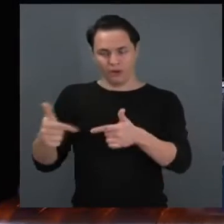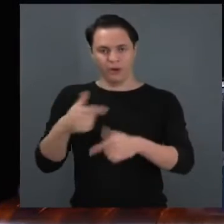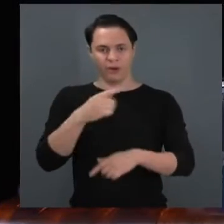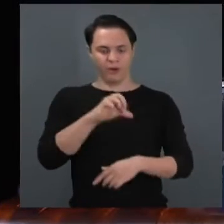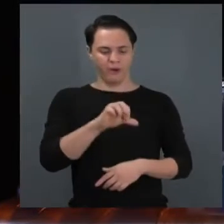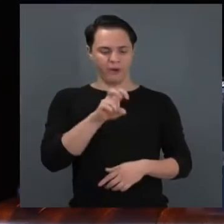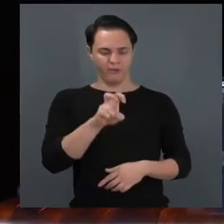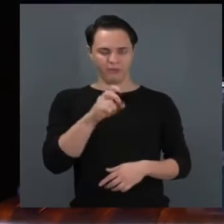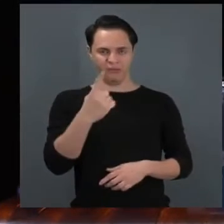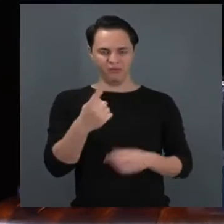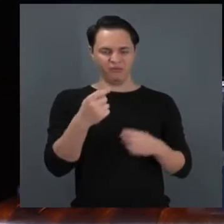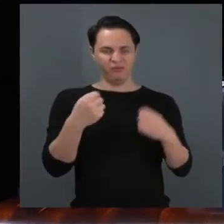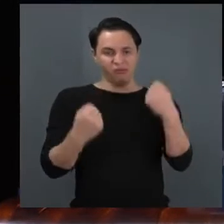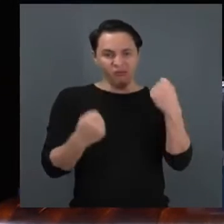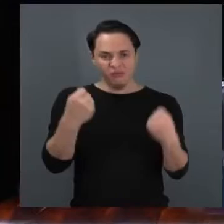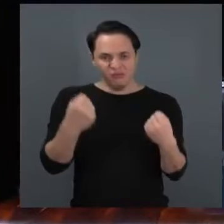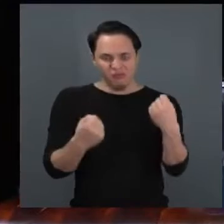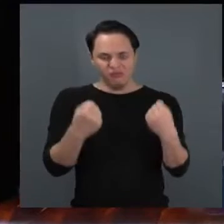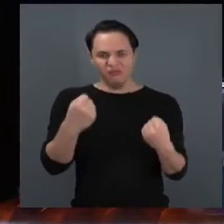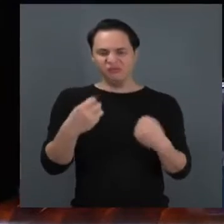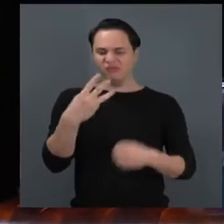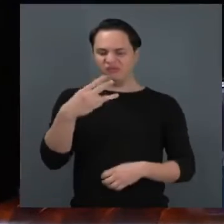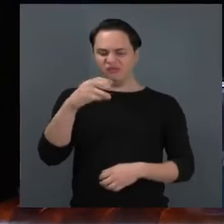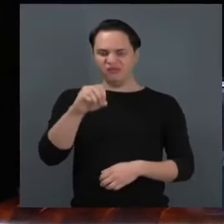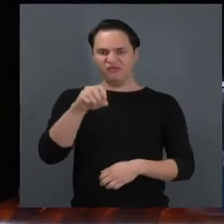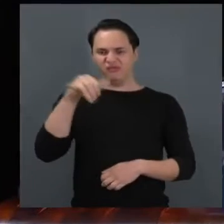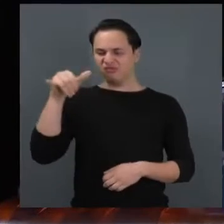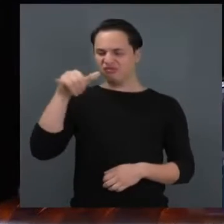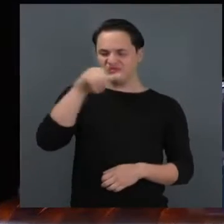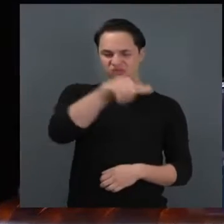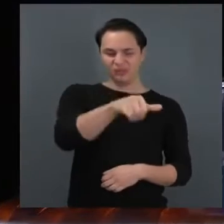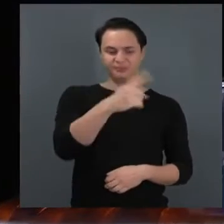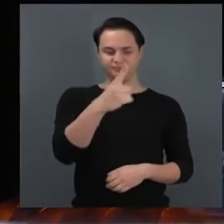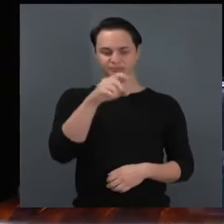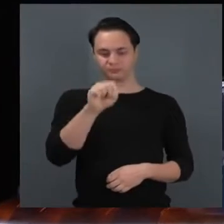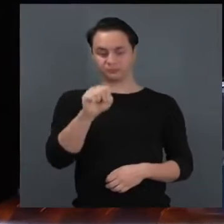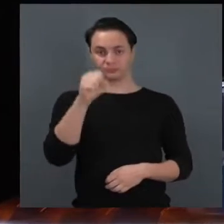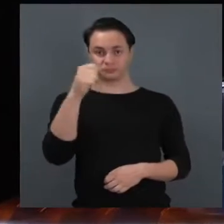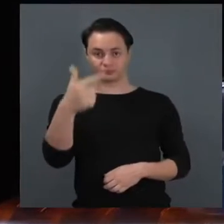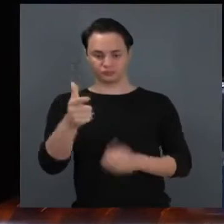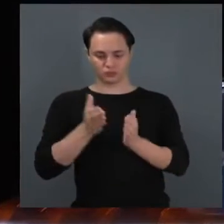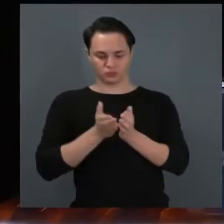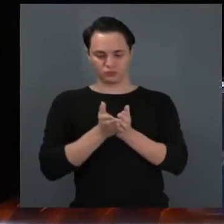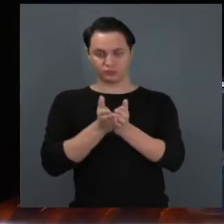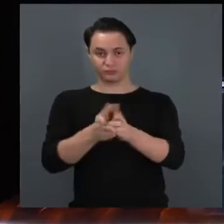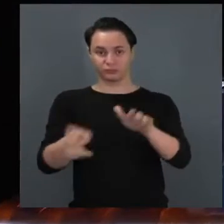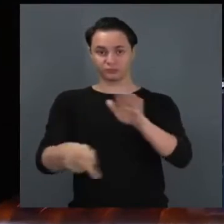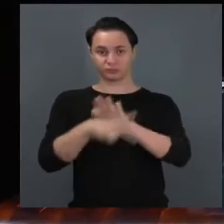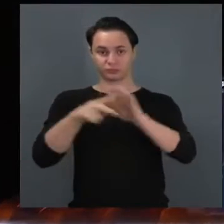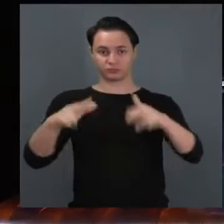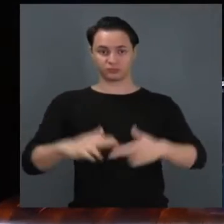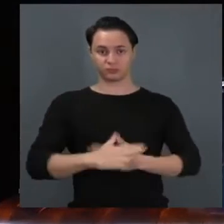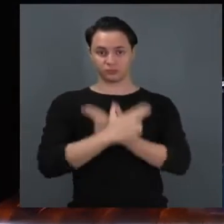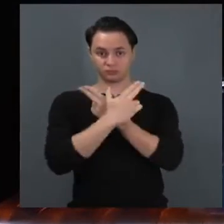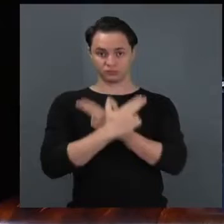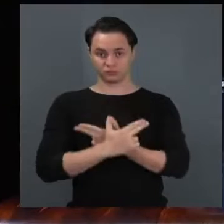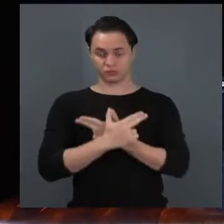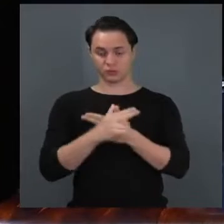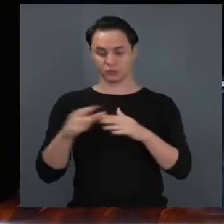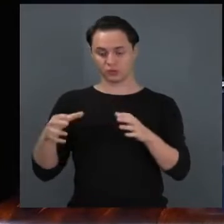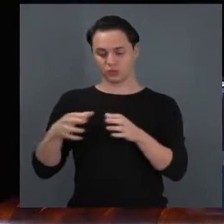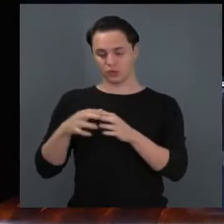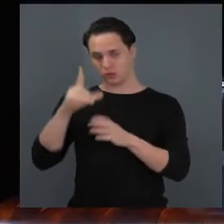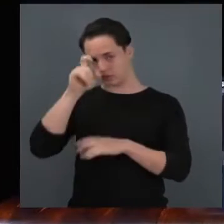viaturas, 30 aeronaves, 182 embarcações das Forças Armadas, hospitais de campanha,